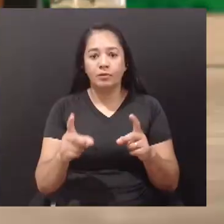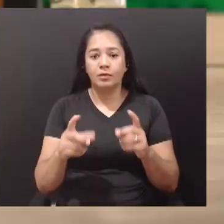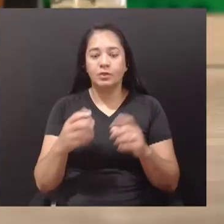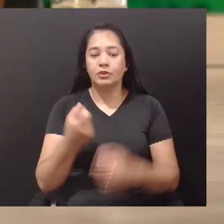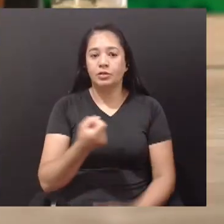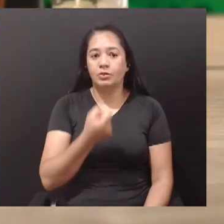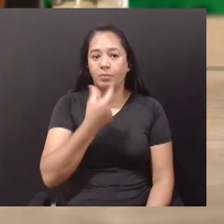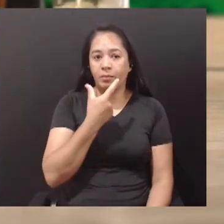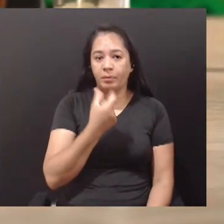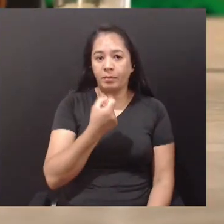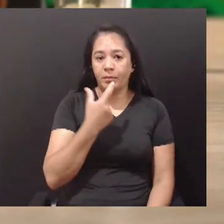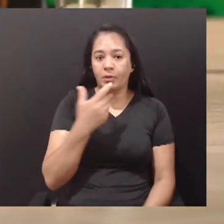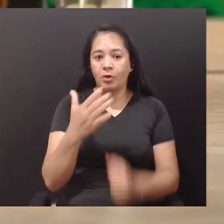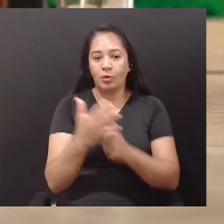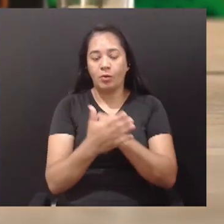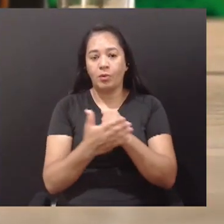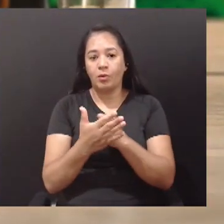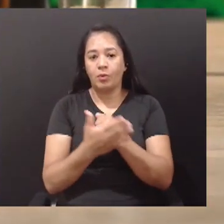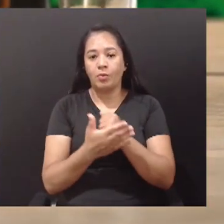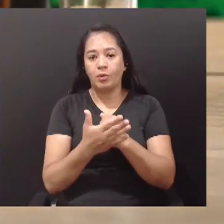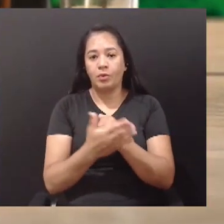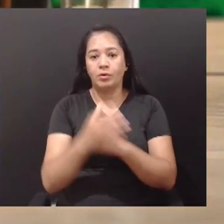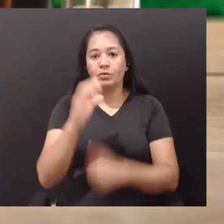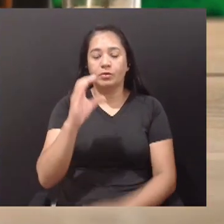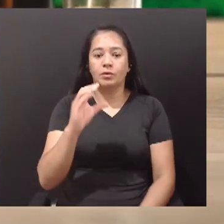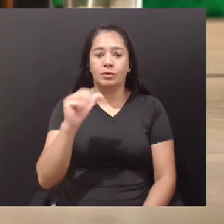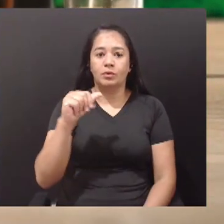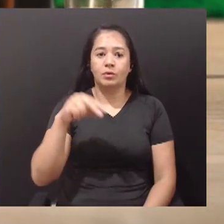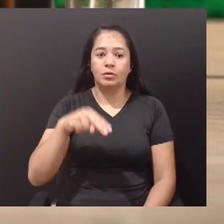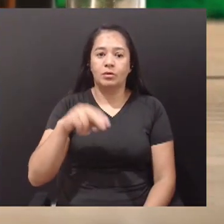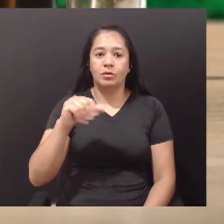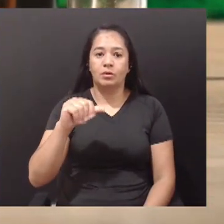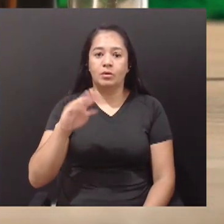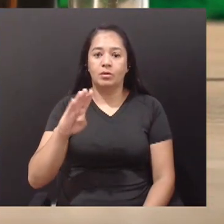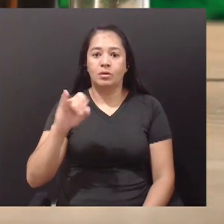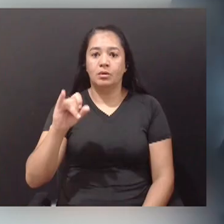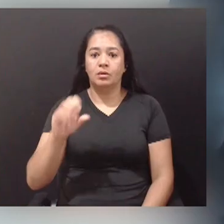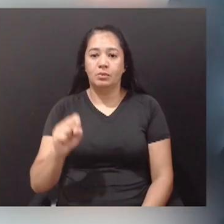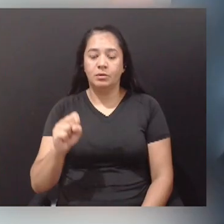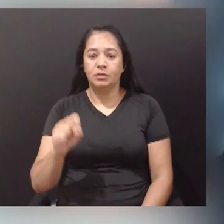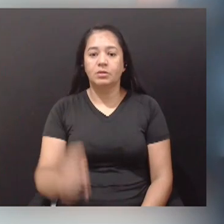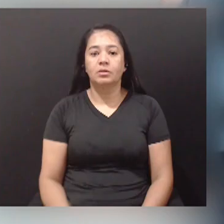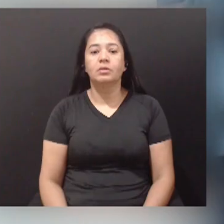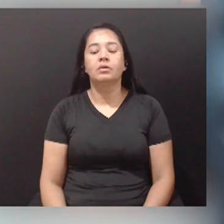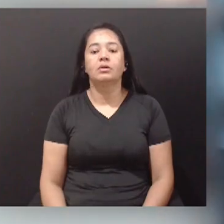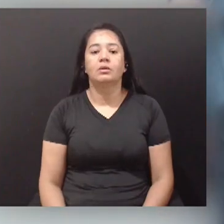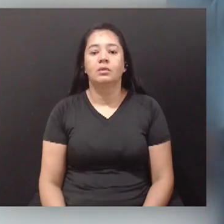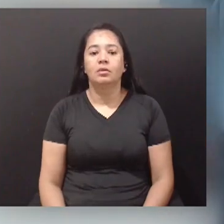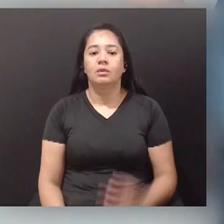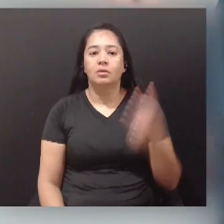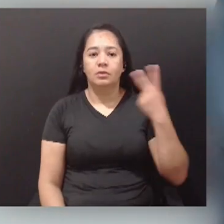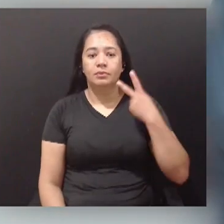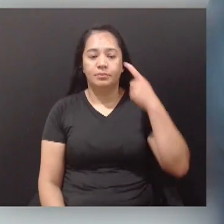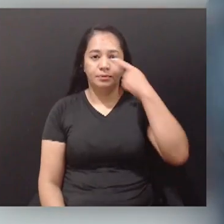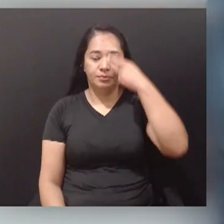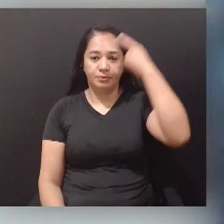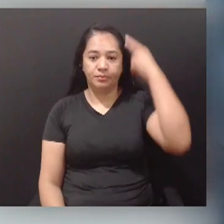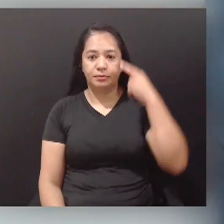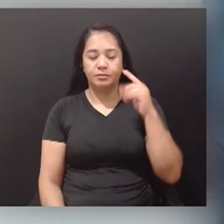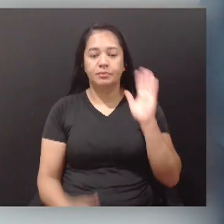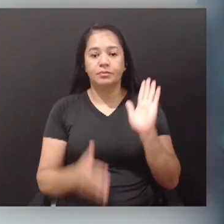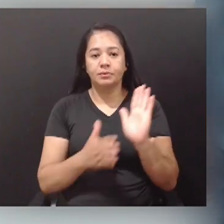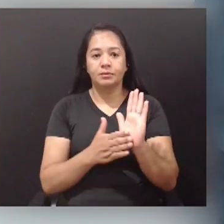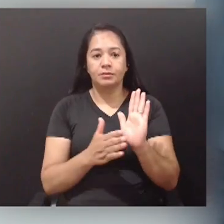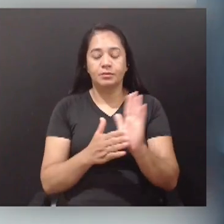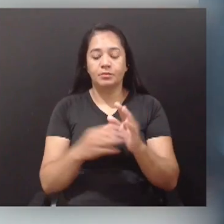medicamentos que contenham extratos, substratos ou partes da planta cannabis. A vereadora Paola Miguel protocolou uma